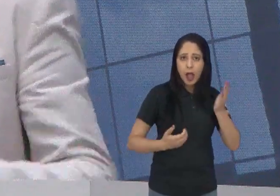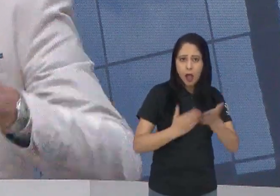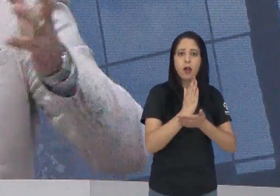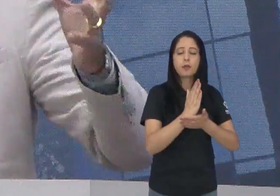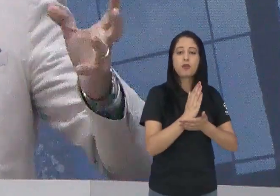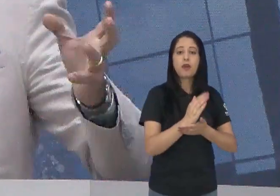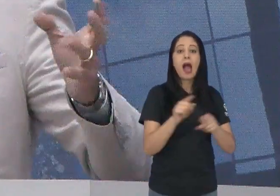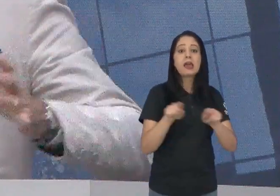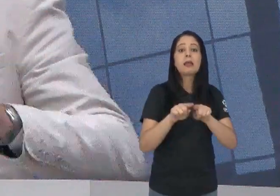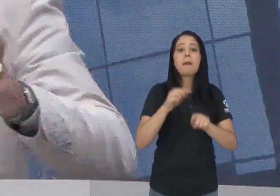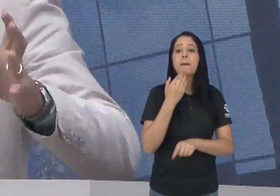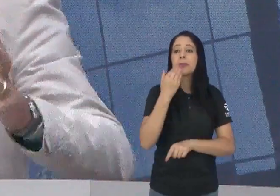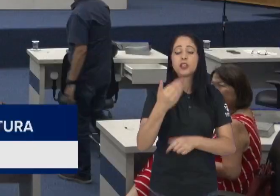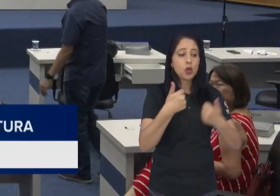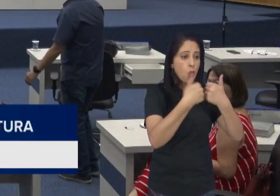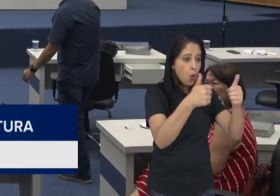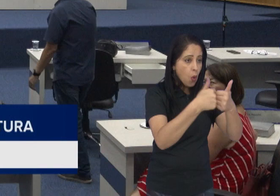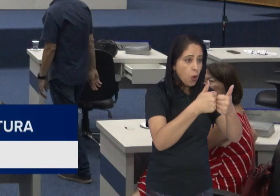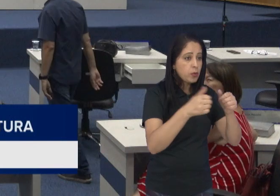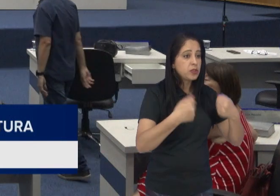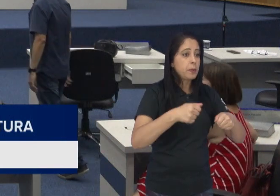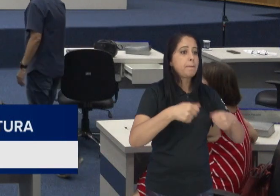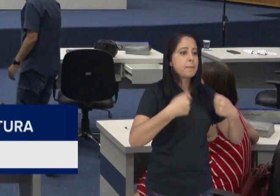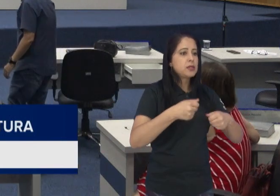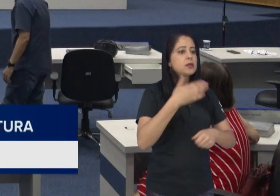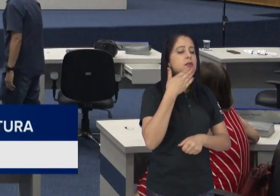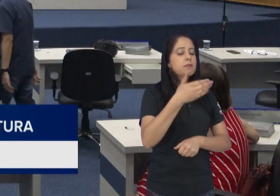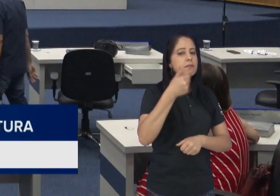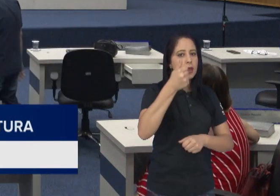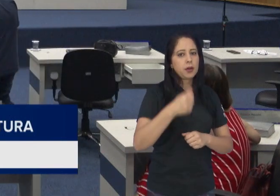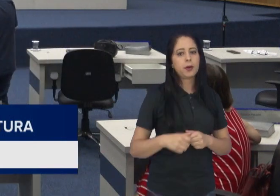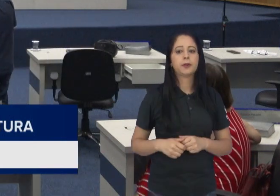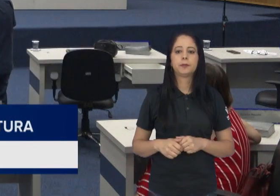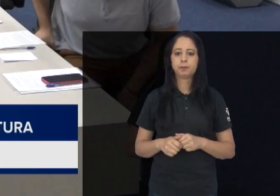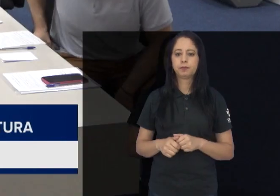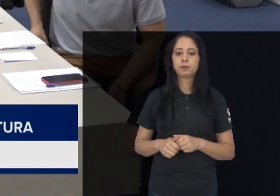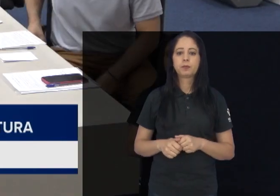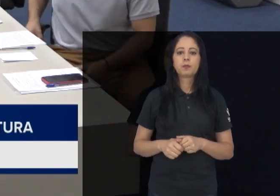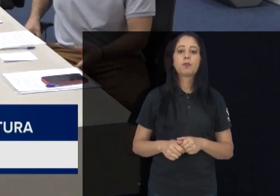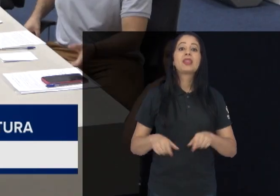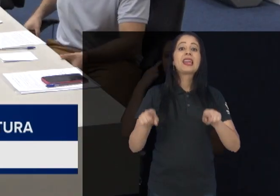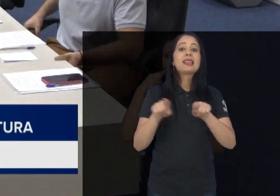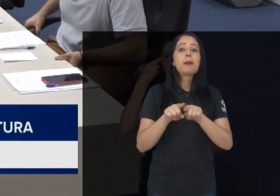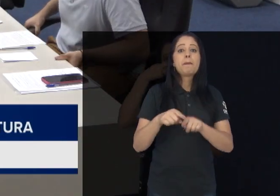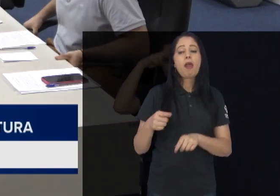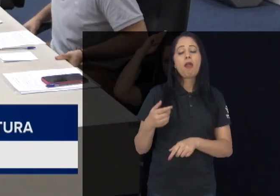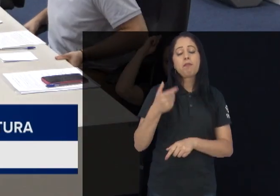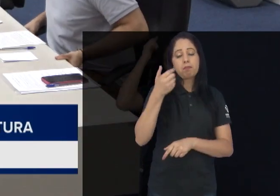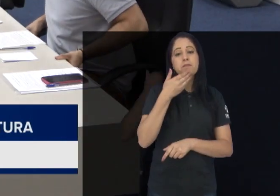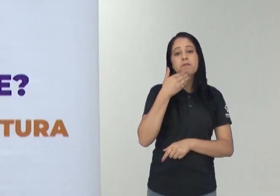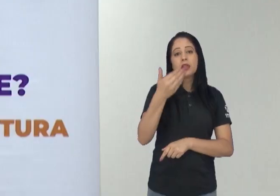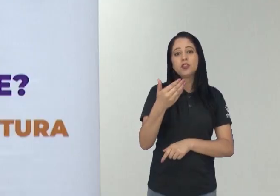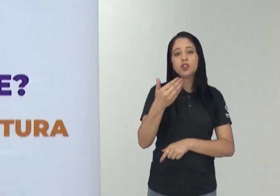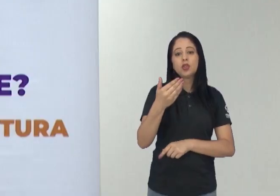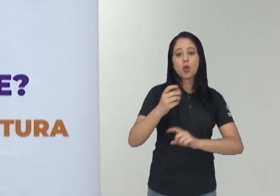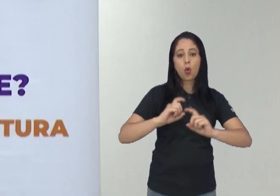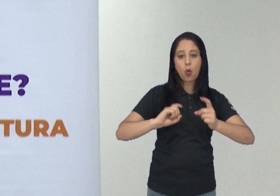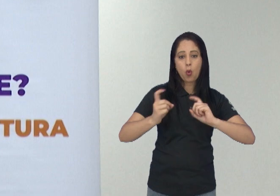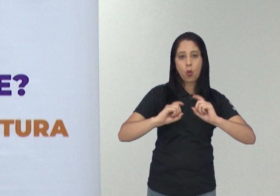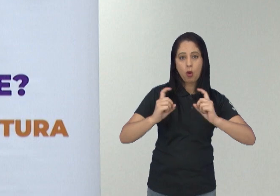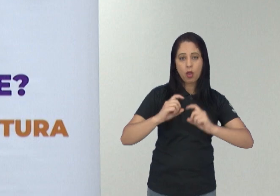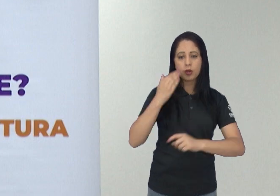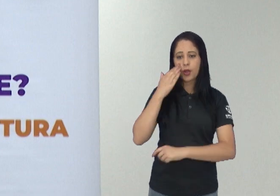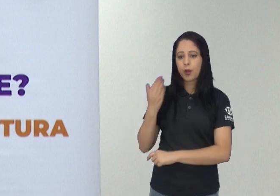melhorias no transporte público. Outro pedido foi pela volta dos encontros presenciais da RIA, a Rede